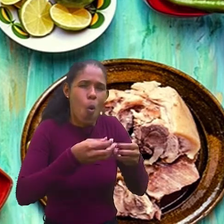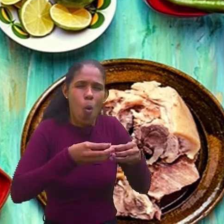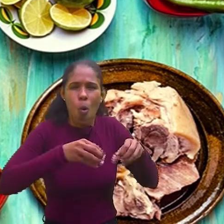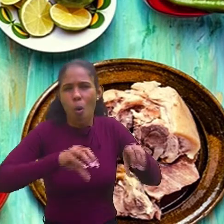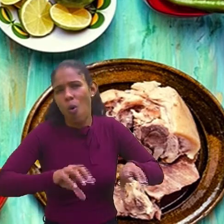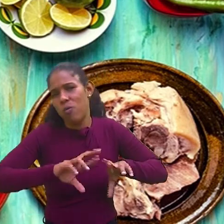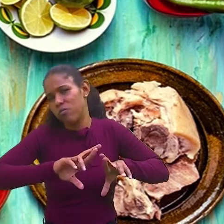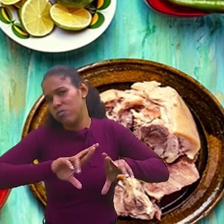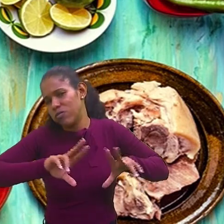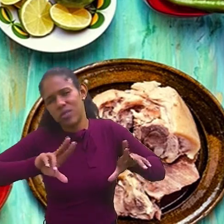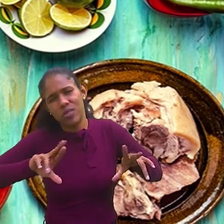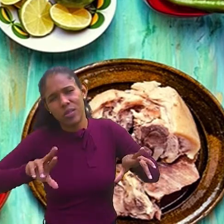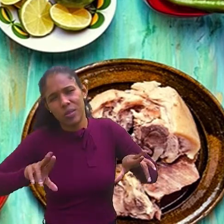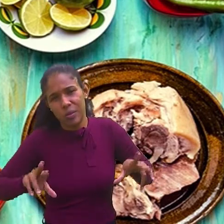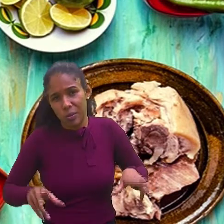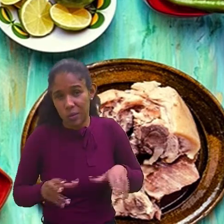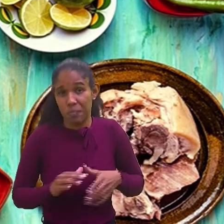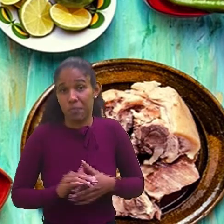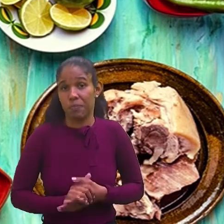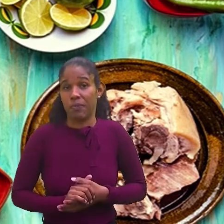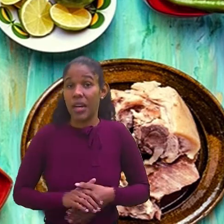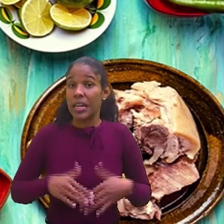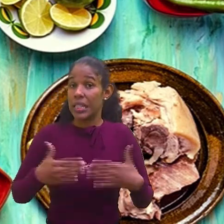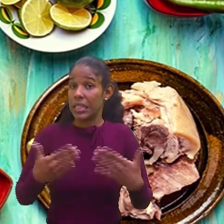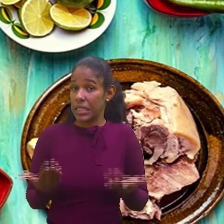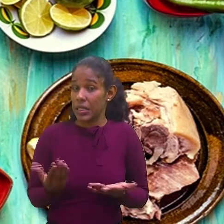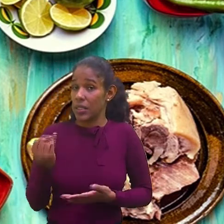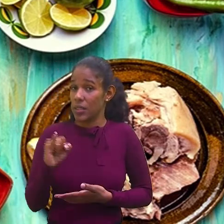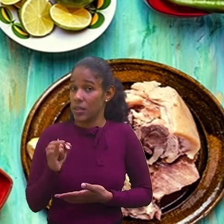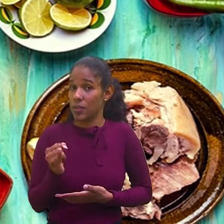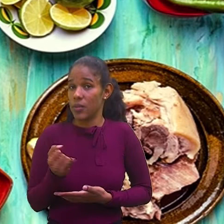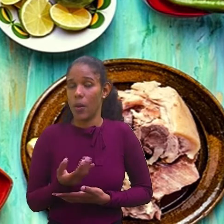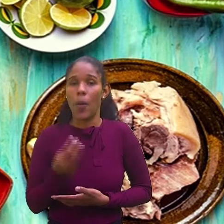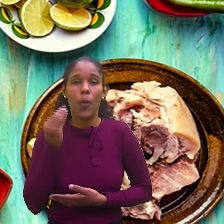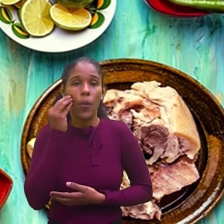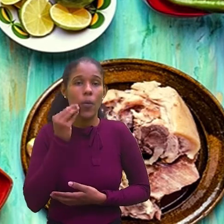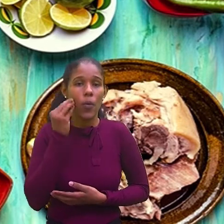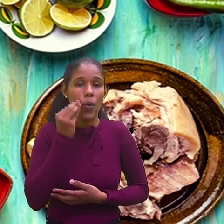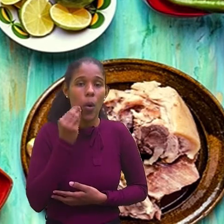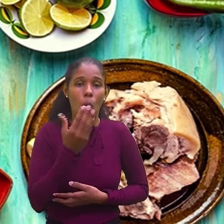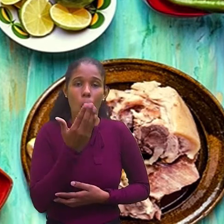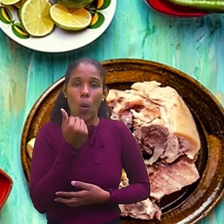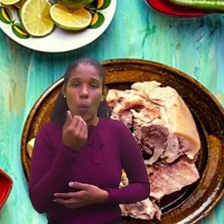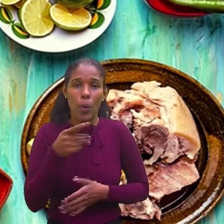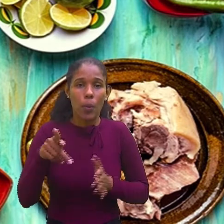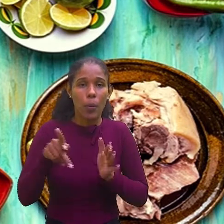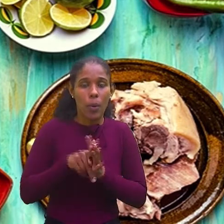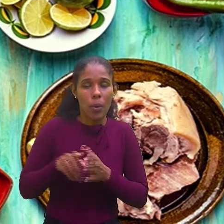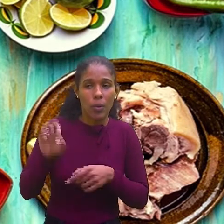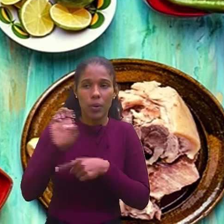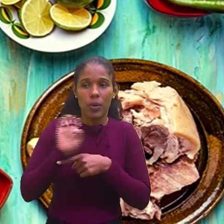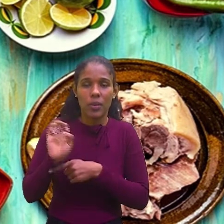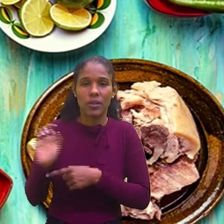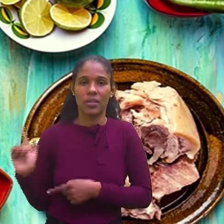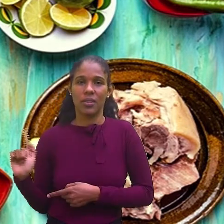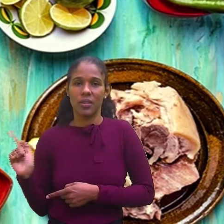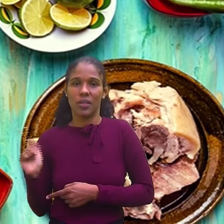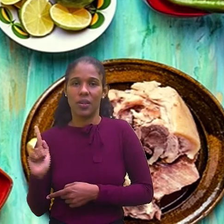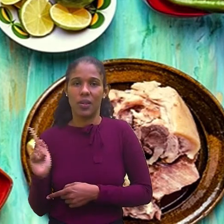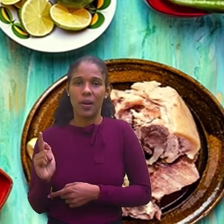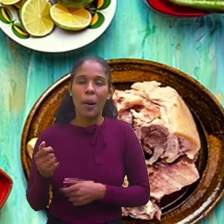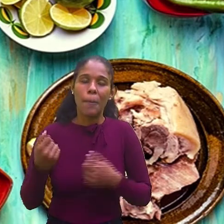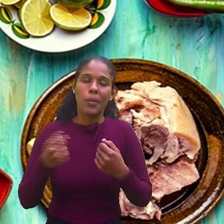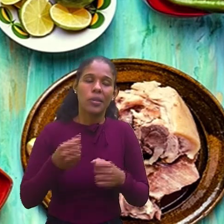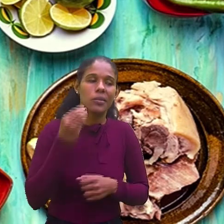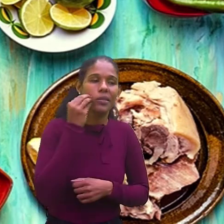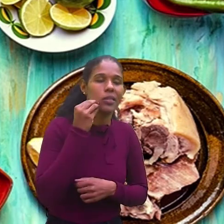guariroba, o palmito amargo do Cerrado. Então, se você quer provar a culinária típica do estado de Goiás, não pode deixar de experimentar o